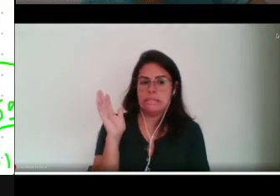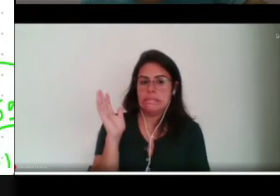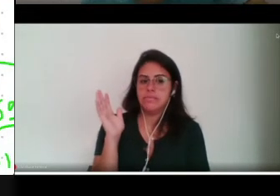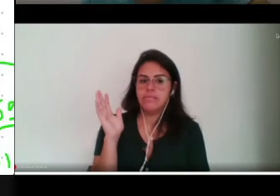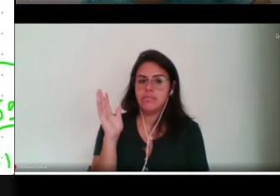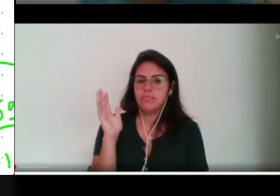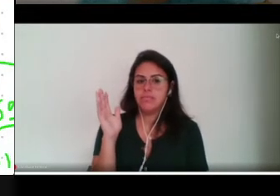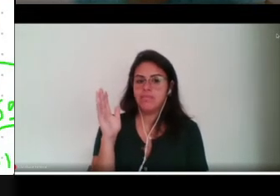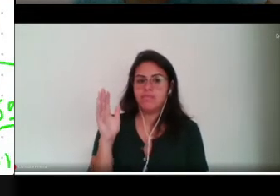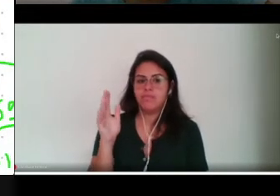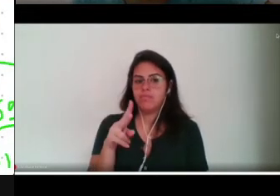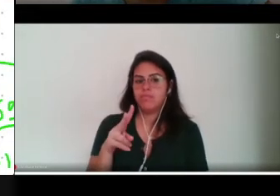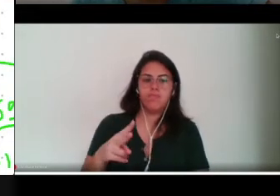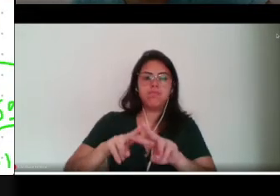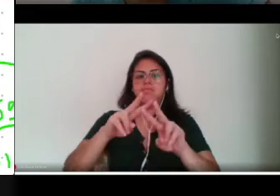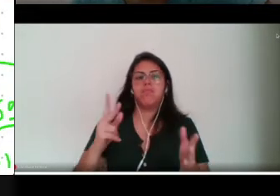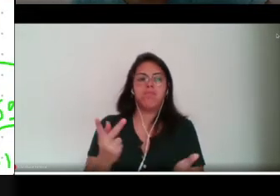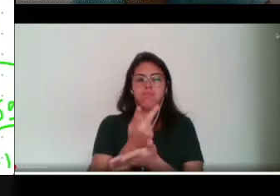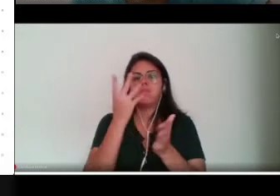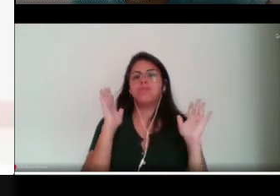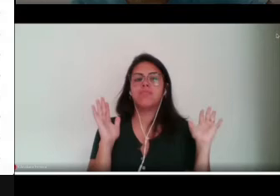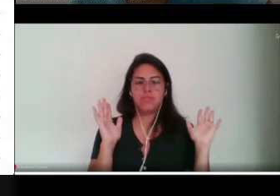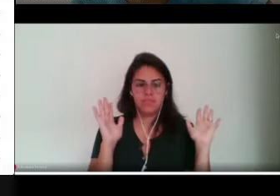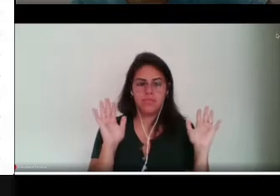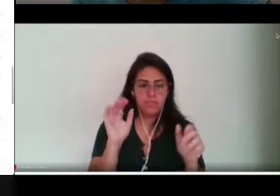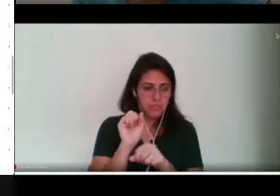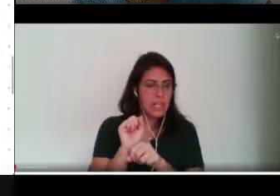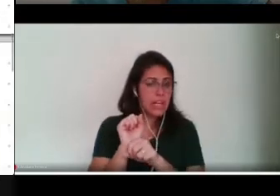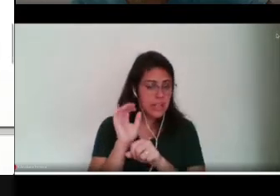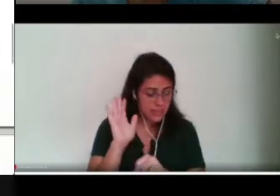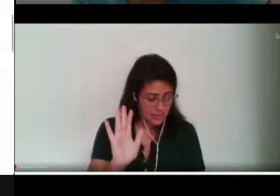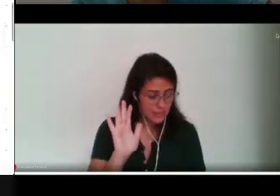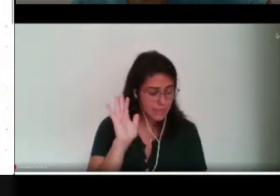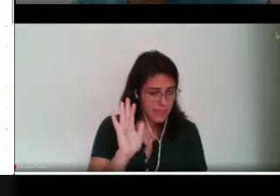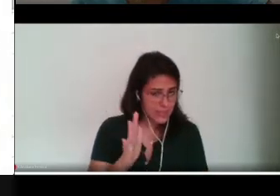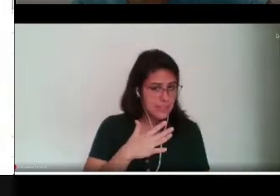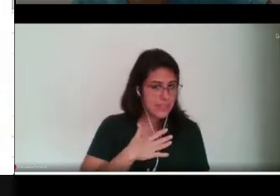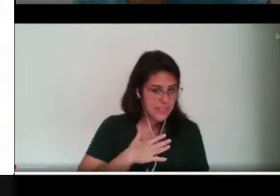Peraí, gente. Jesus Cristo.